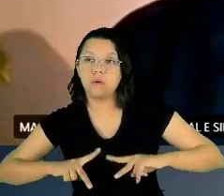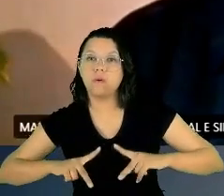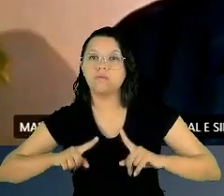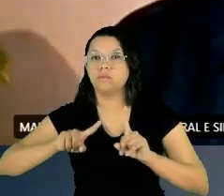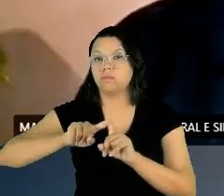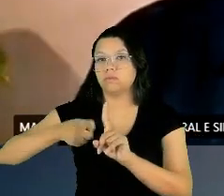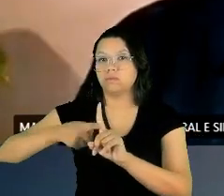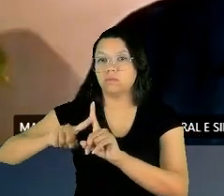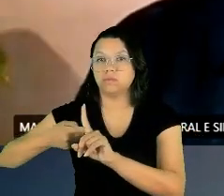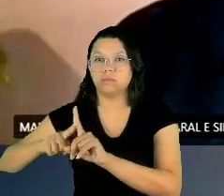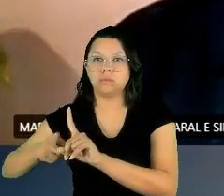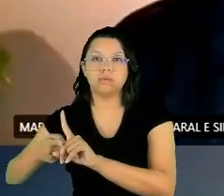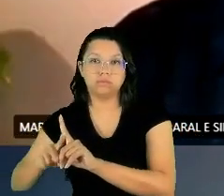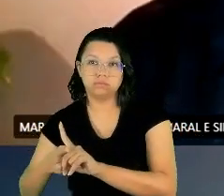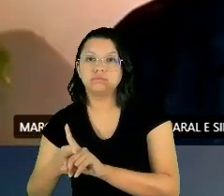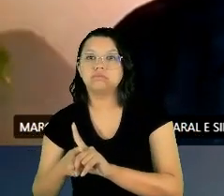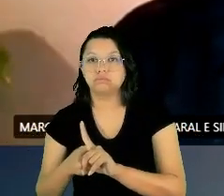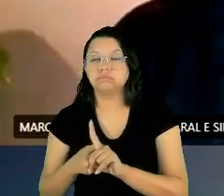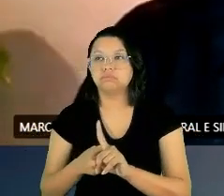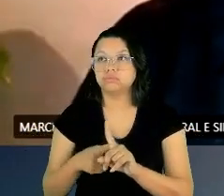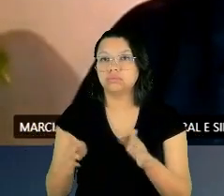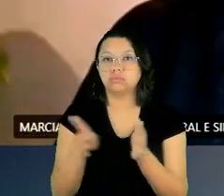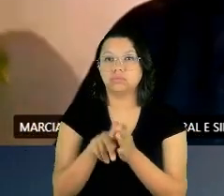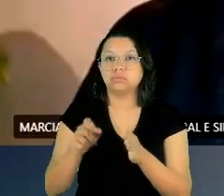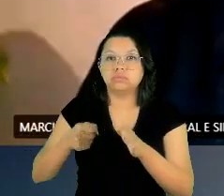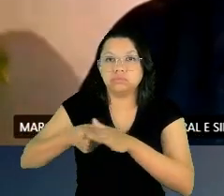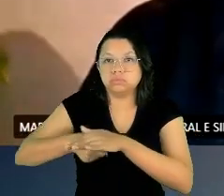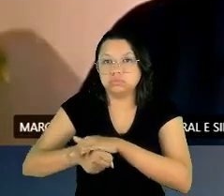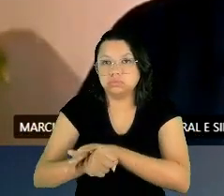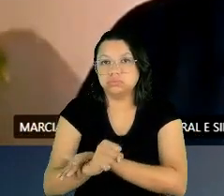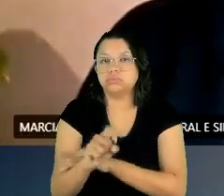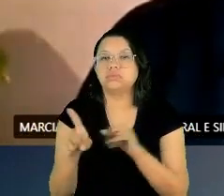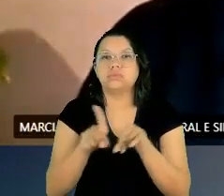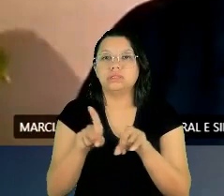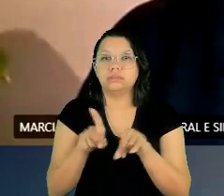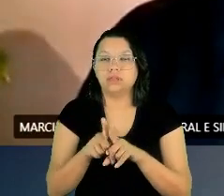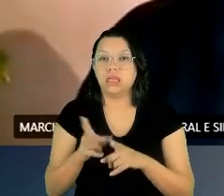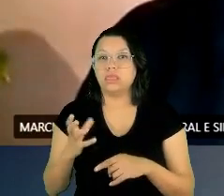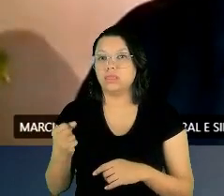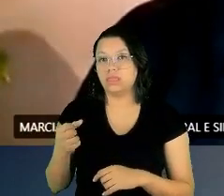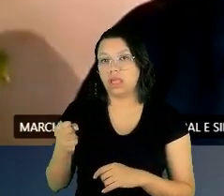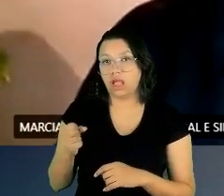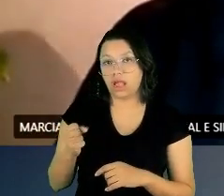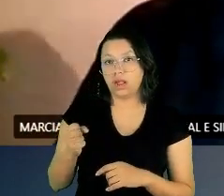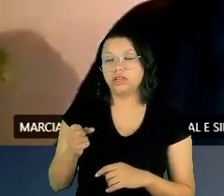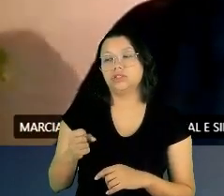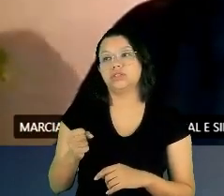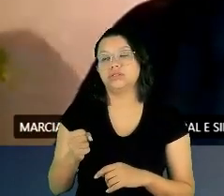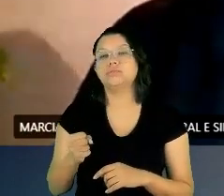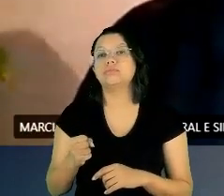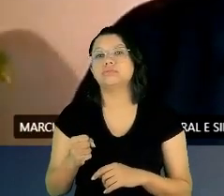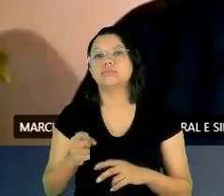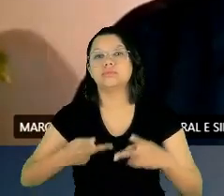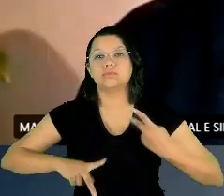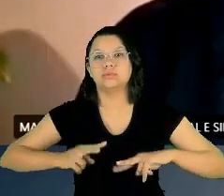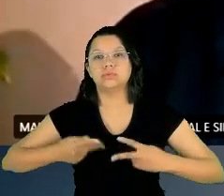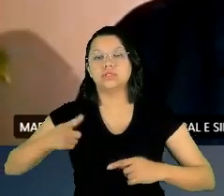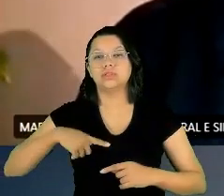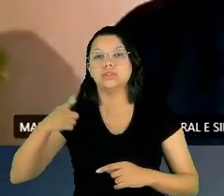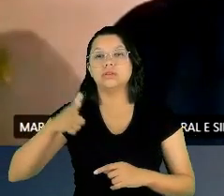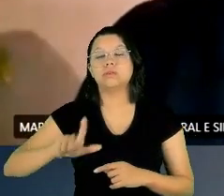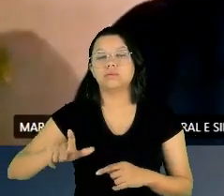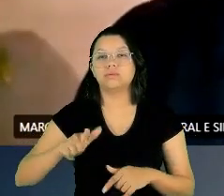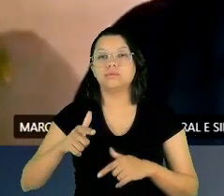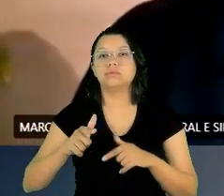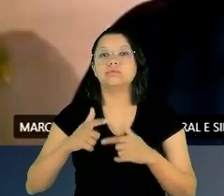da reprodução, o hormônio do orgasmo, o hormônio do parto, o hormônio da liberação do leite, o hormônio que tinha